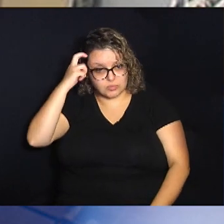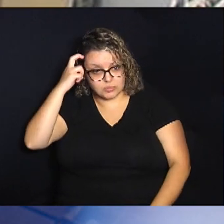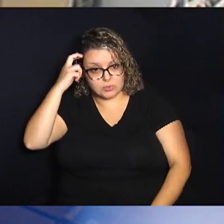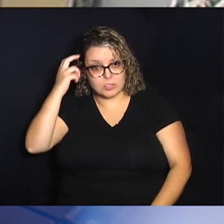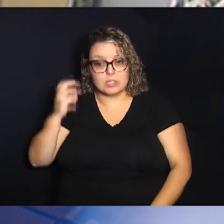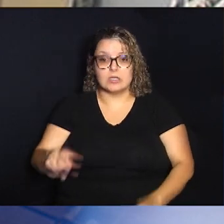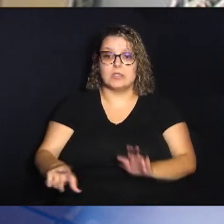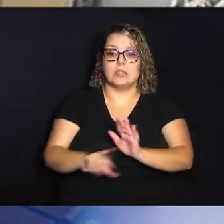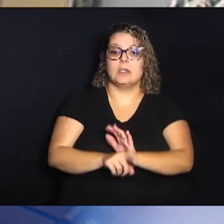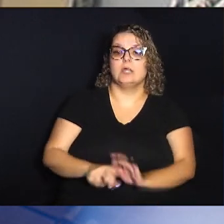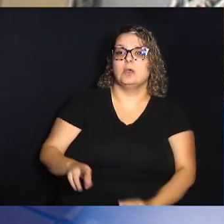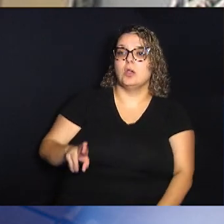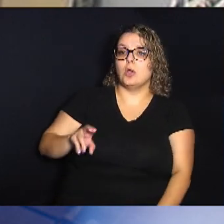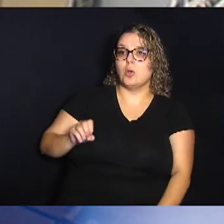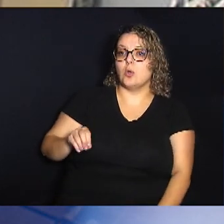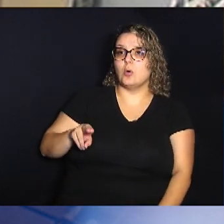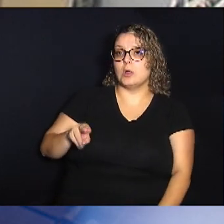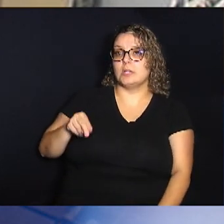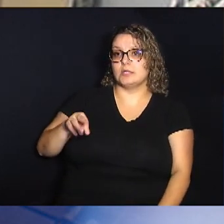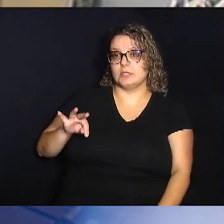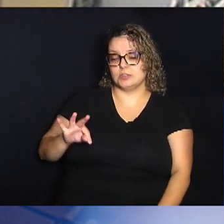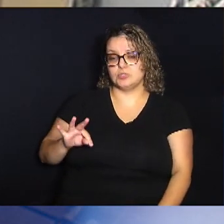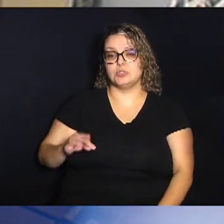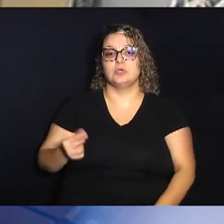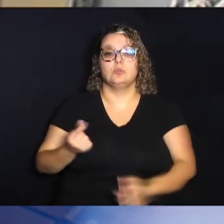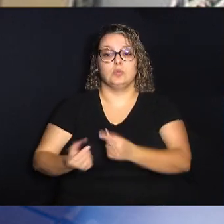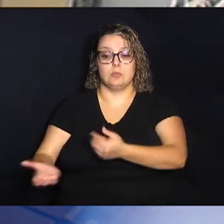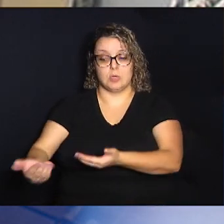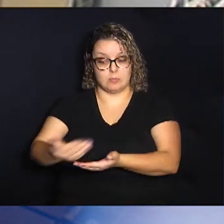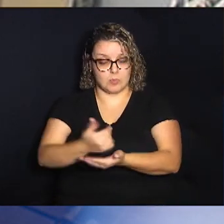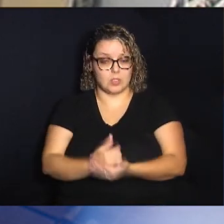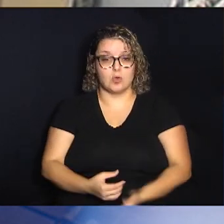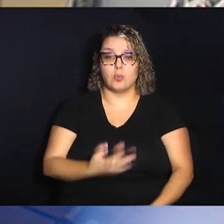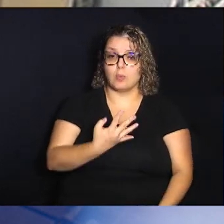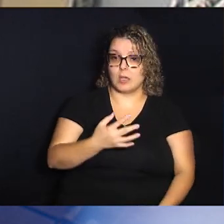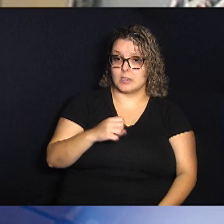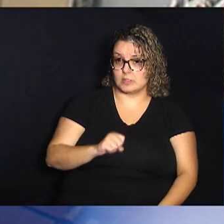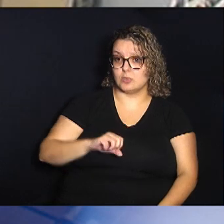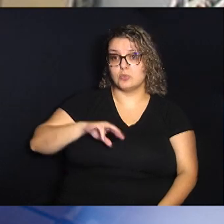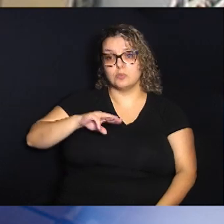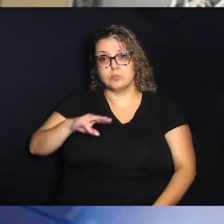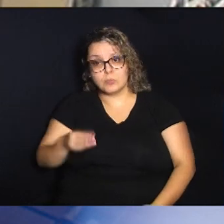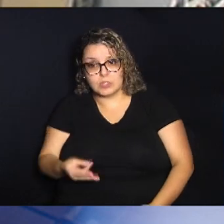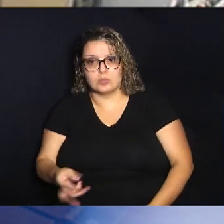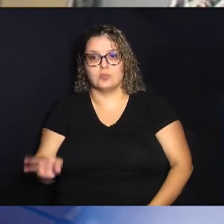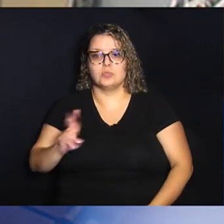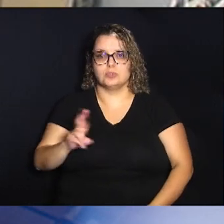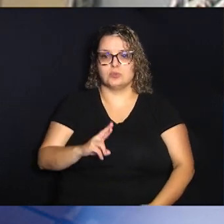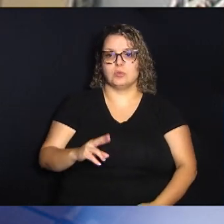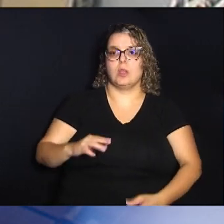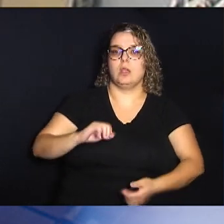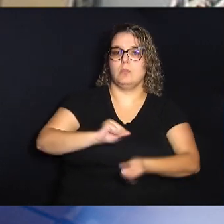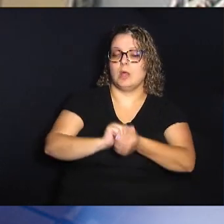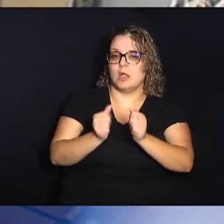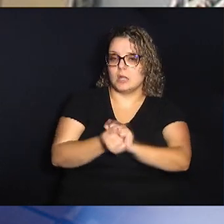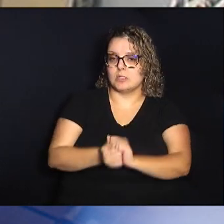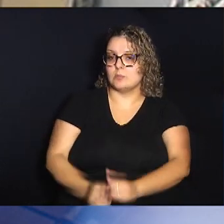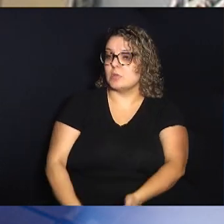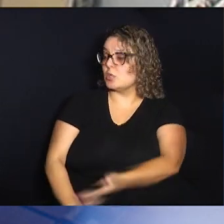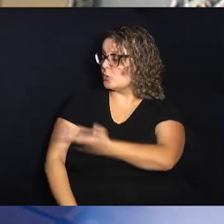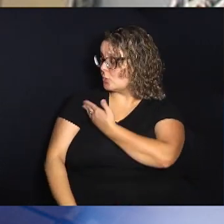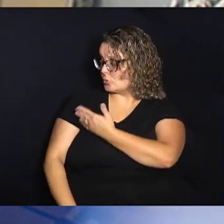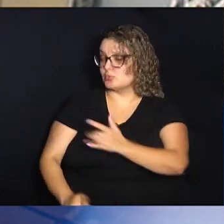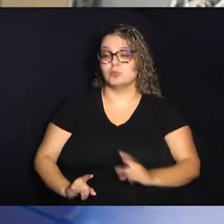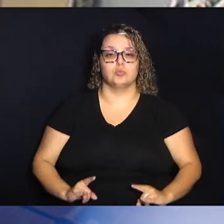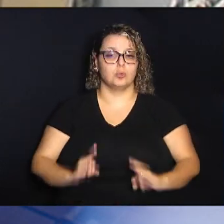Rouanet, a permissão para captar 48 milhões de reais para o restauro do solar do Barão de